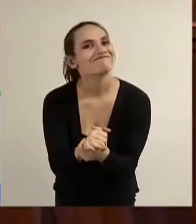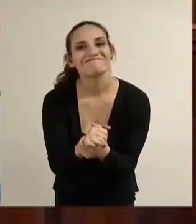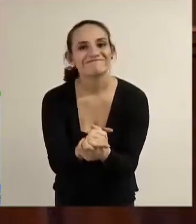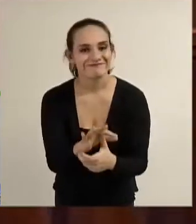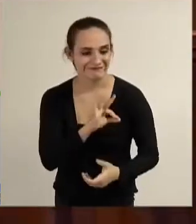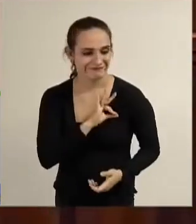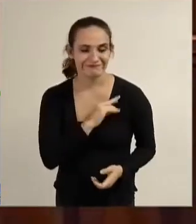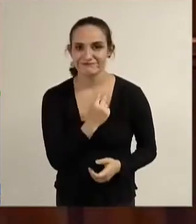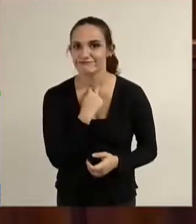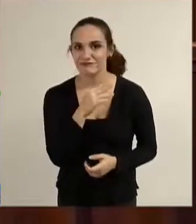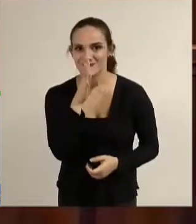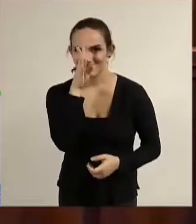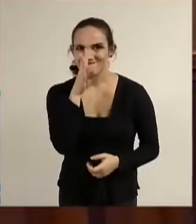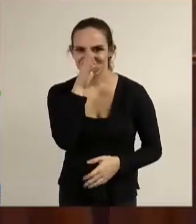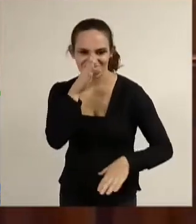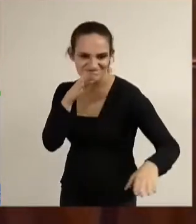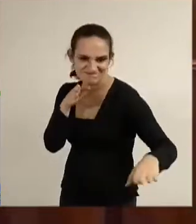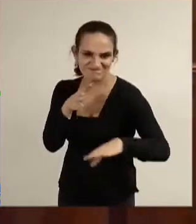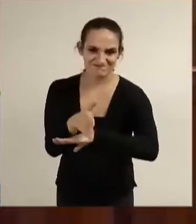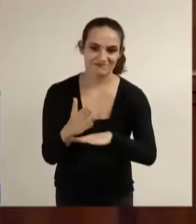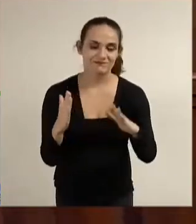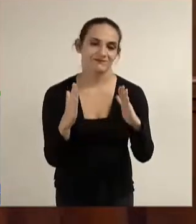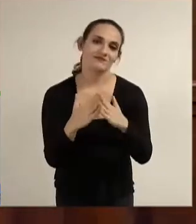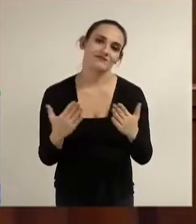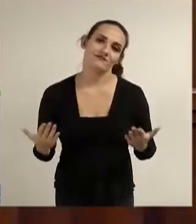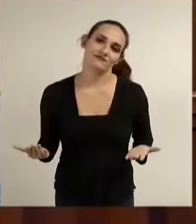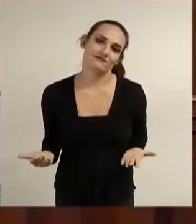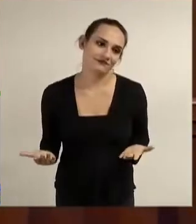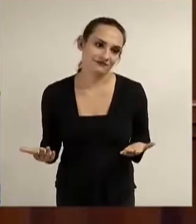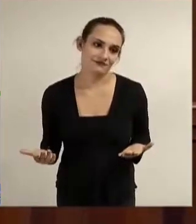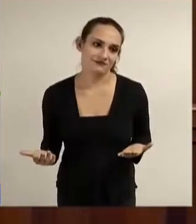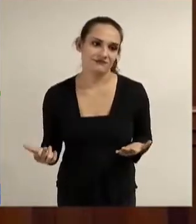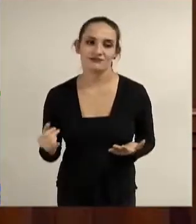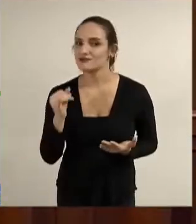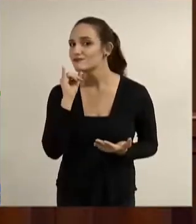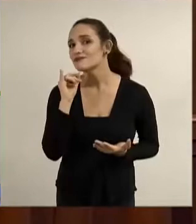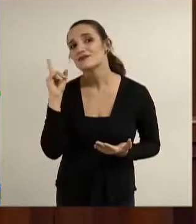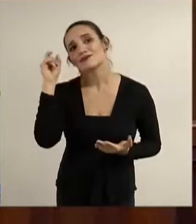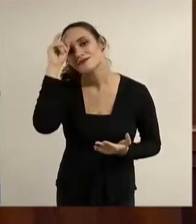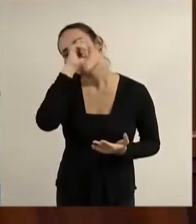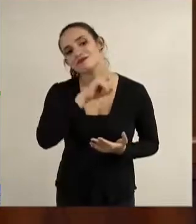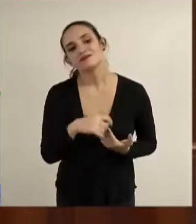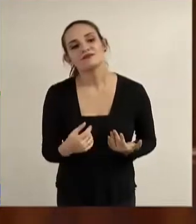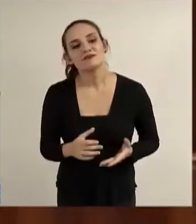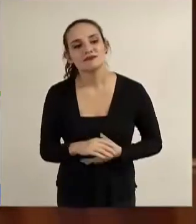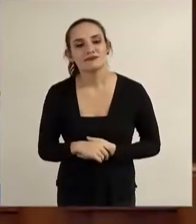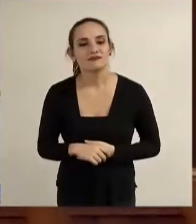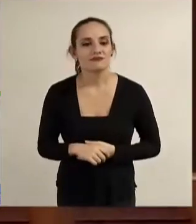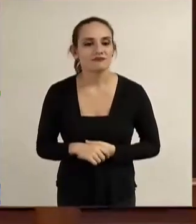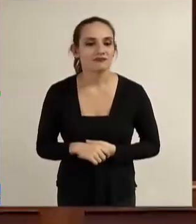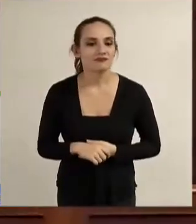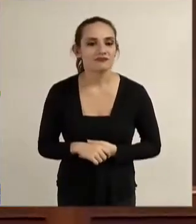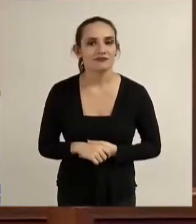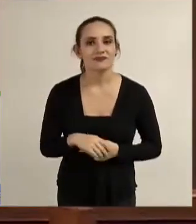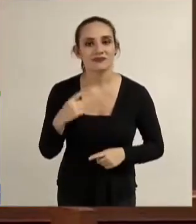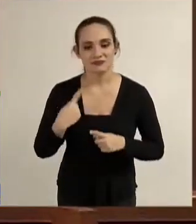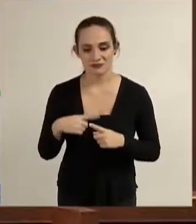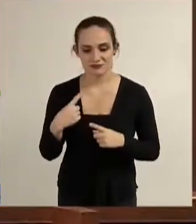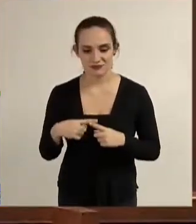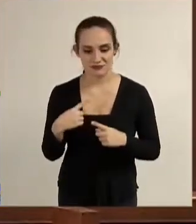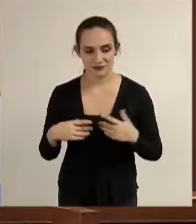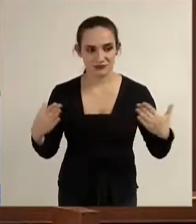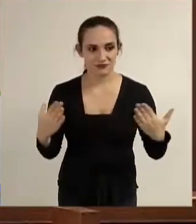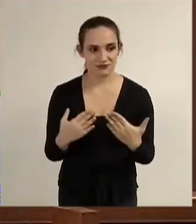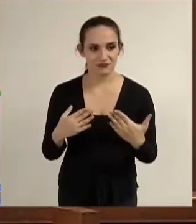que é a residência do indivíduo? A nossa polícia, em que pesa as dificuldades e de estarmos inseridos geograficamente